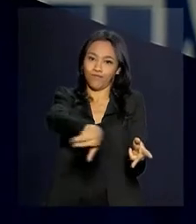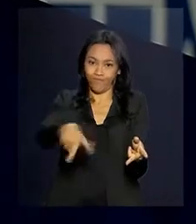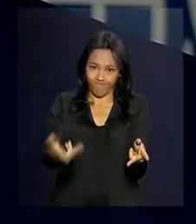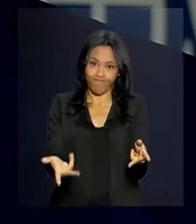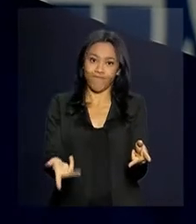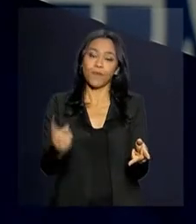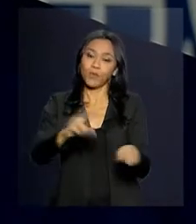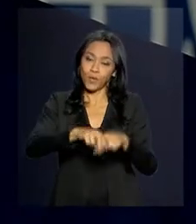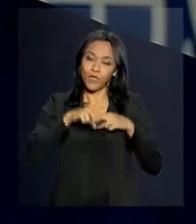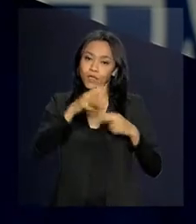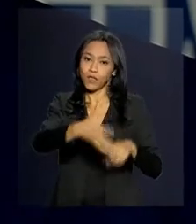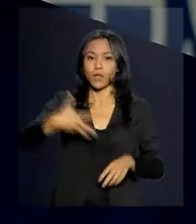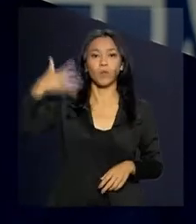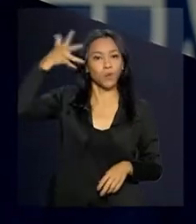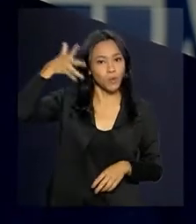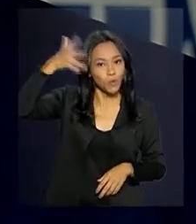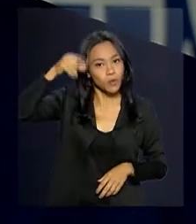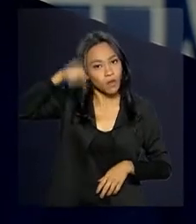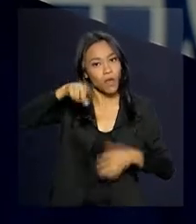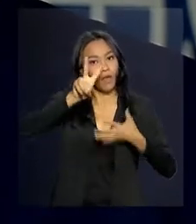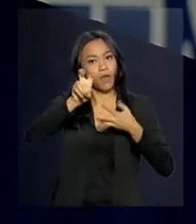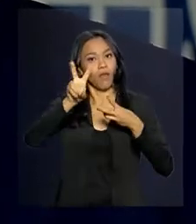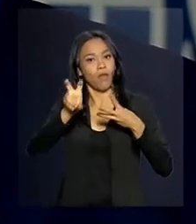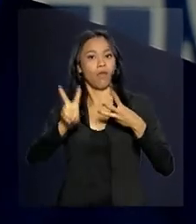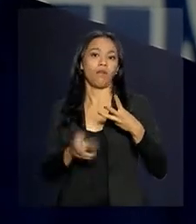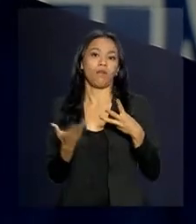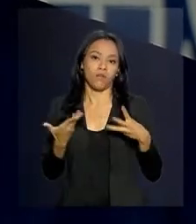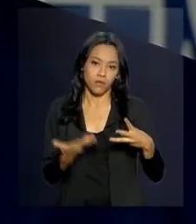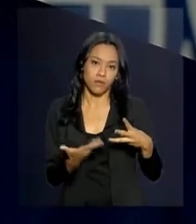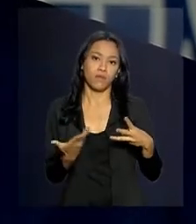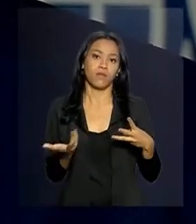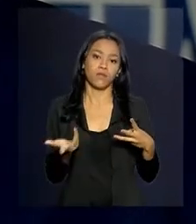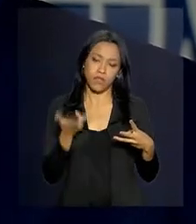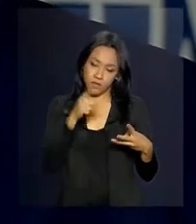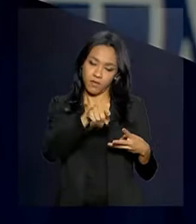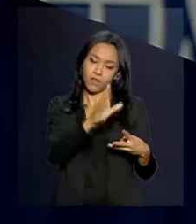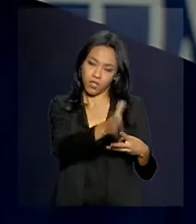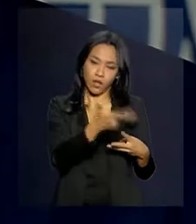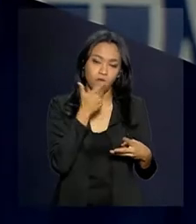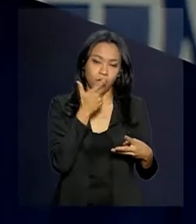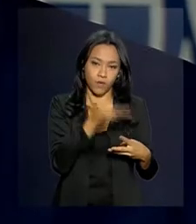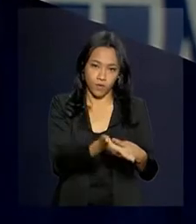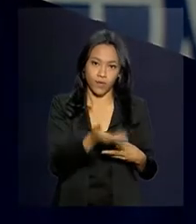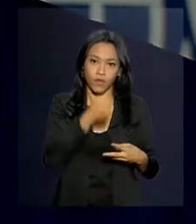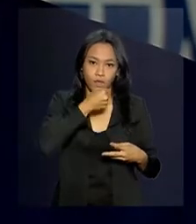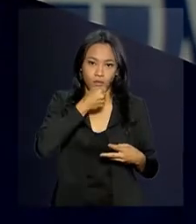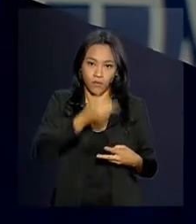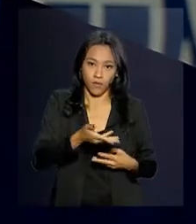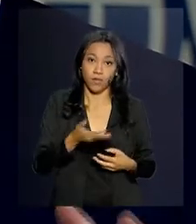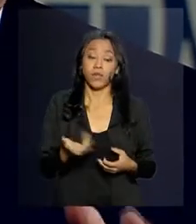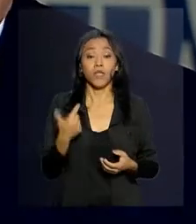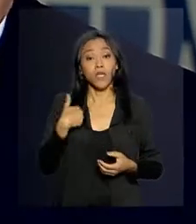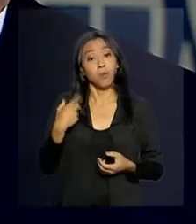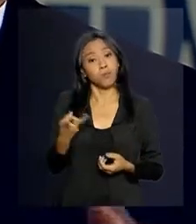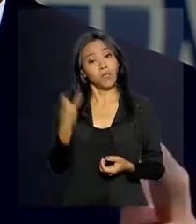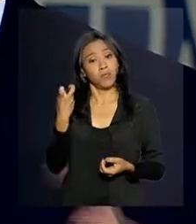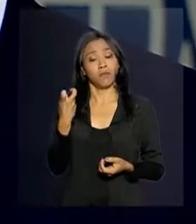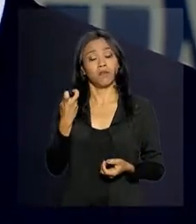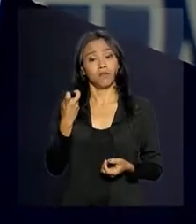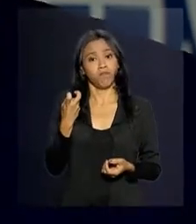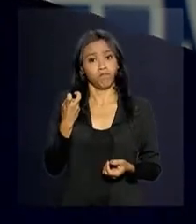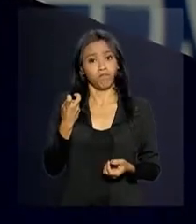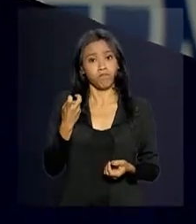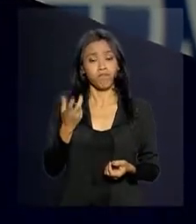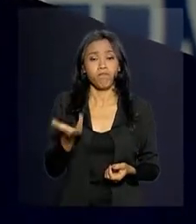foi pautada por esses vocábulos para essas palavras que você acabou de mencionar eu perceber que pelo menos